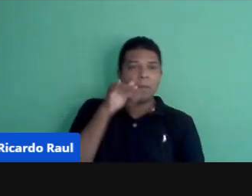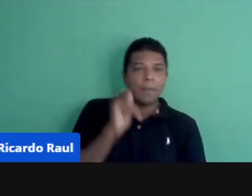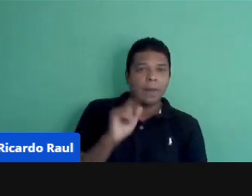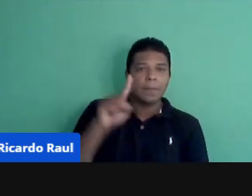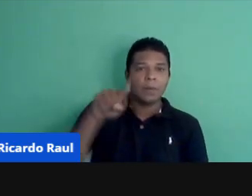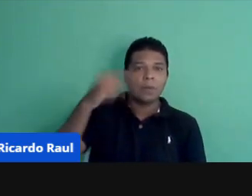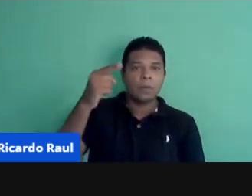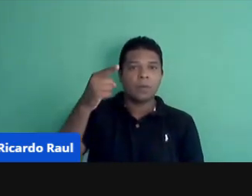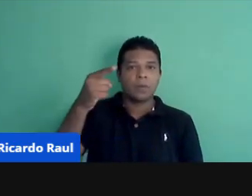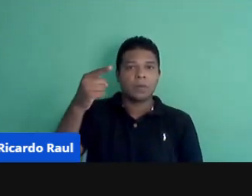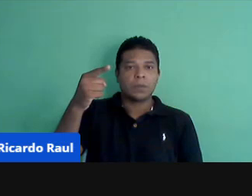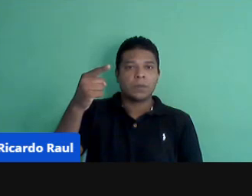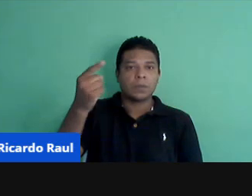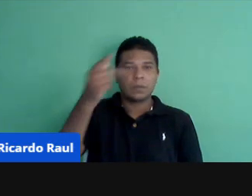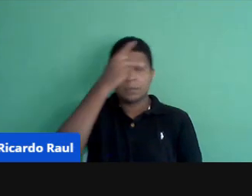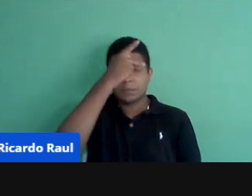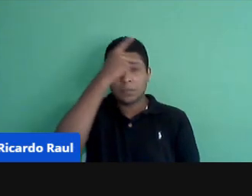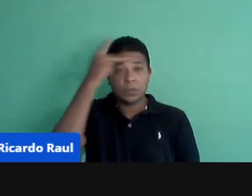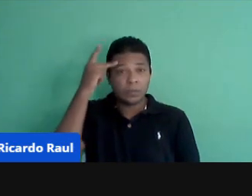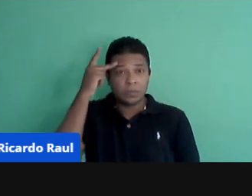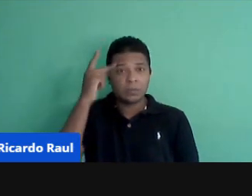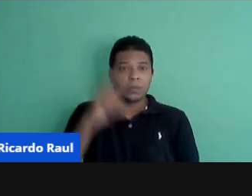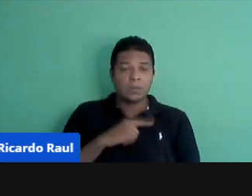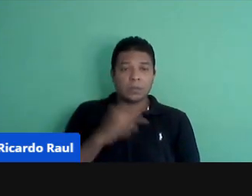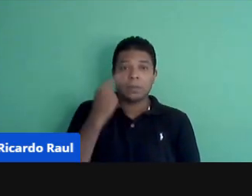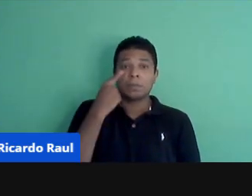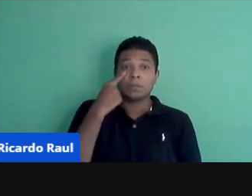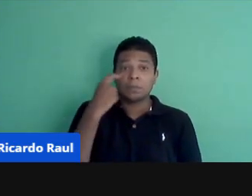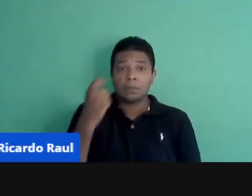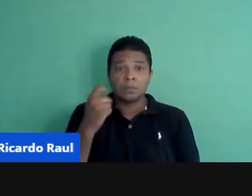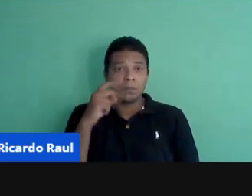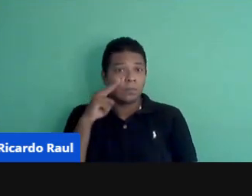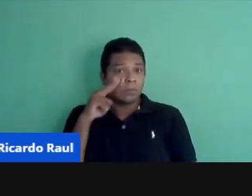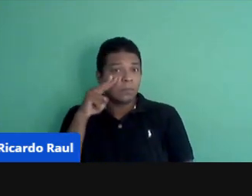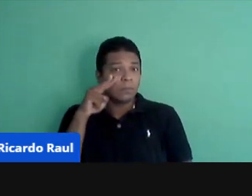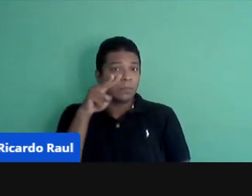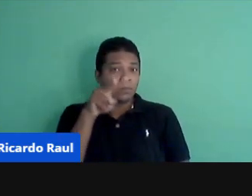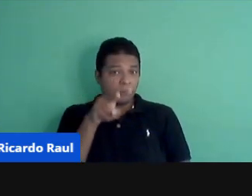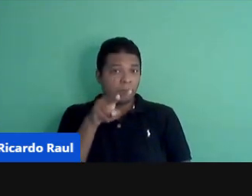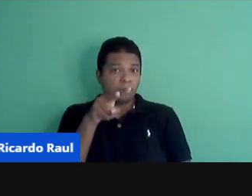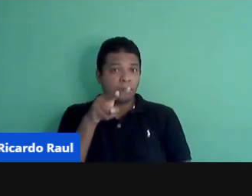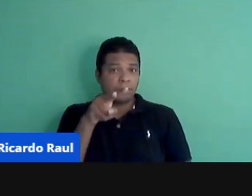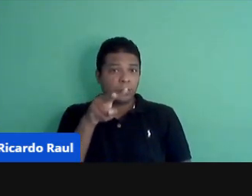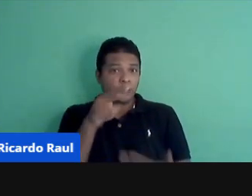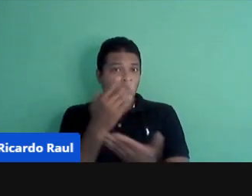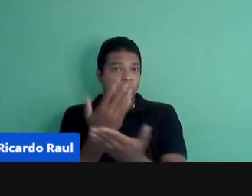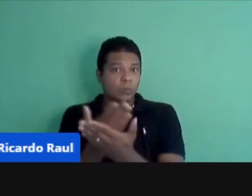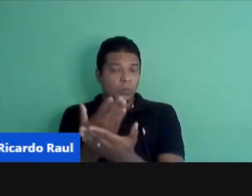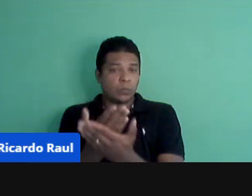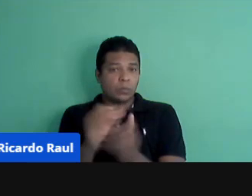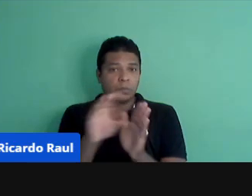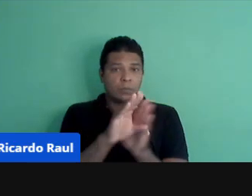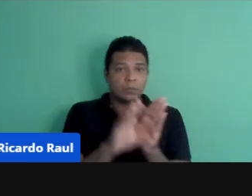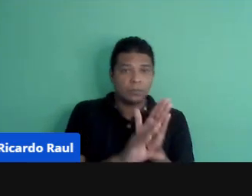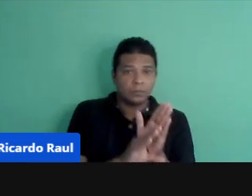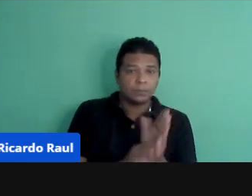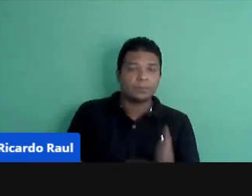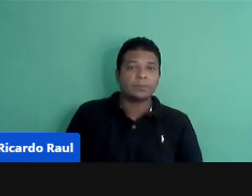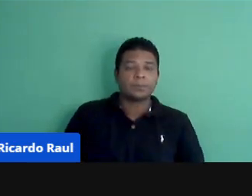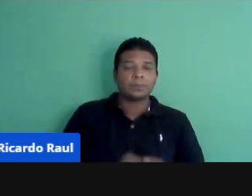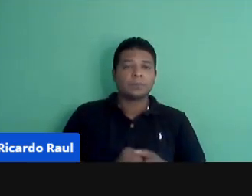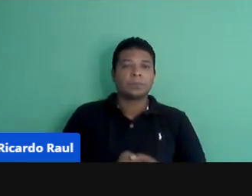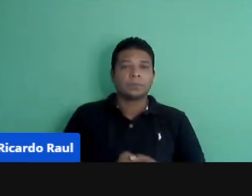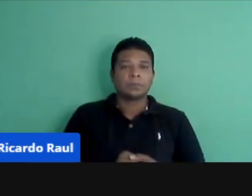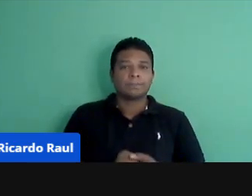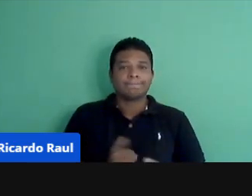outros que têm um interesse, muitas vezes, em estudar aquele conteúdo, né? Então,